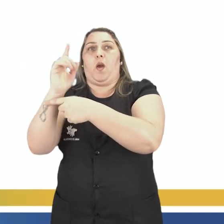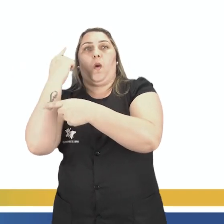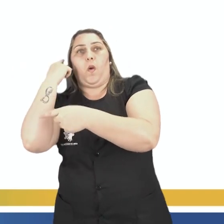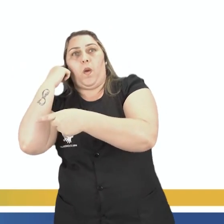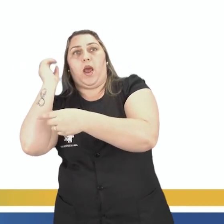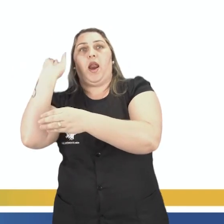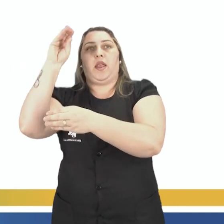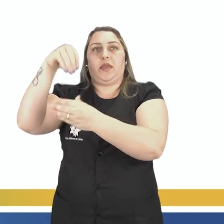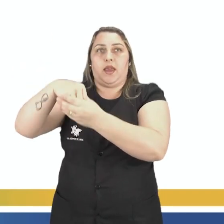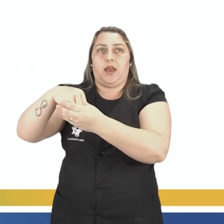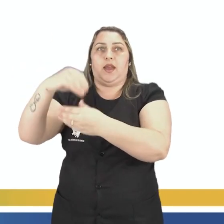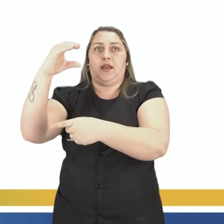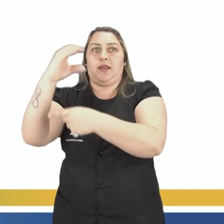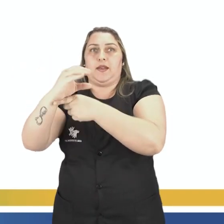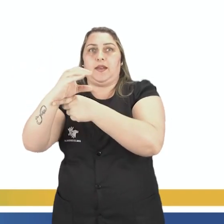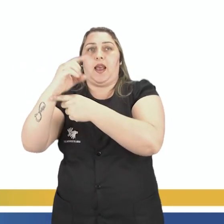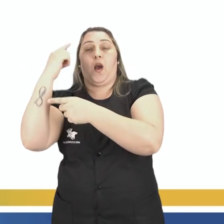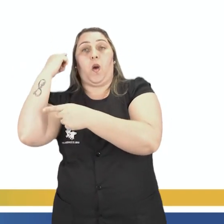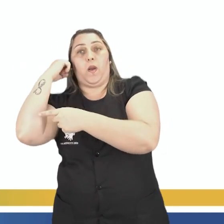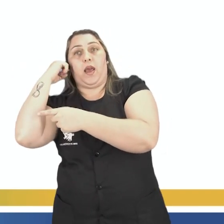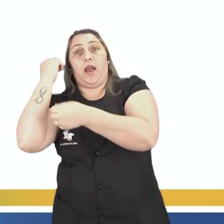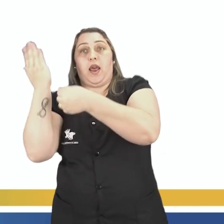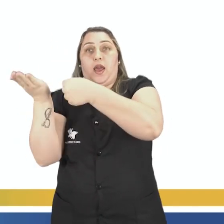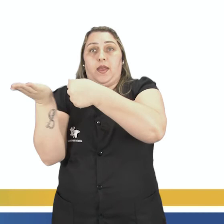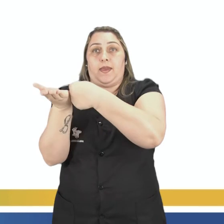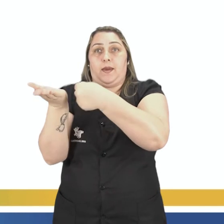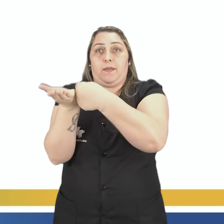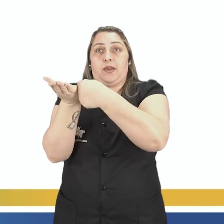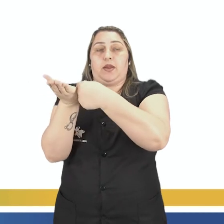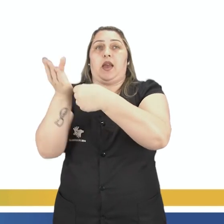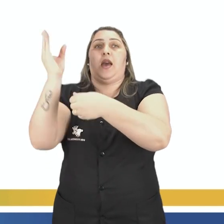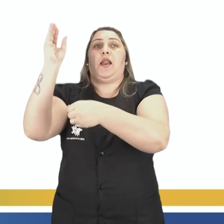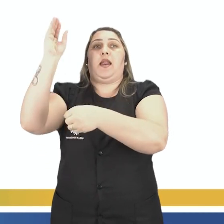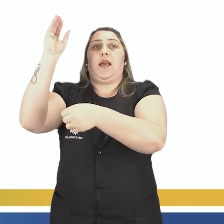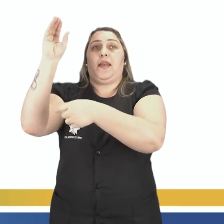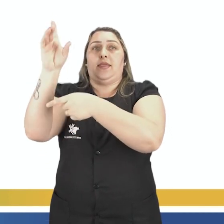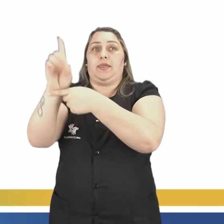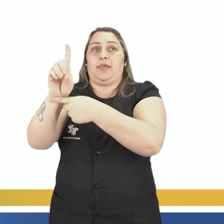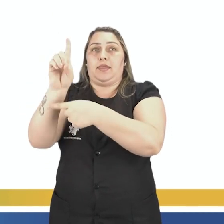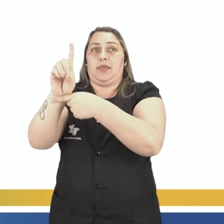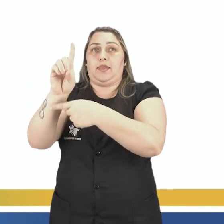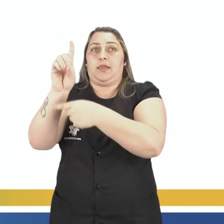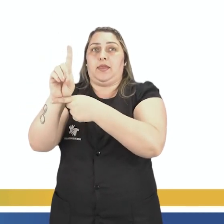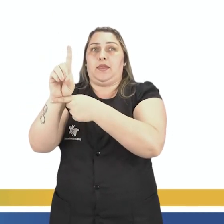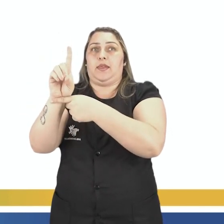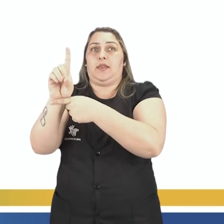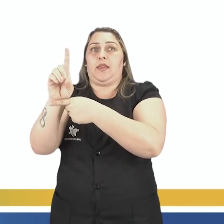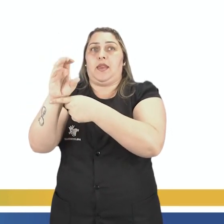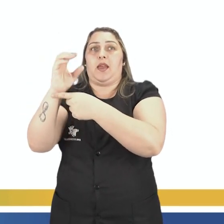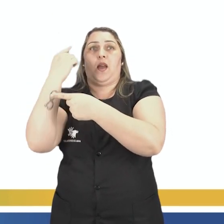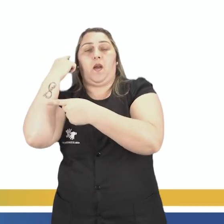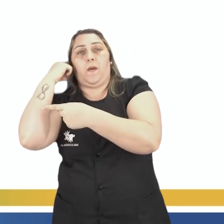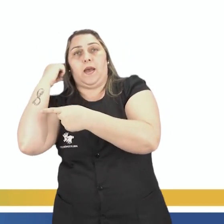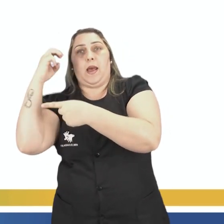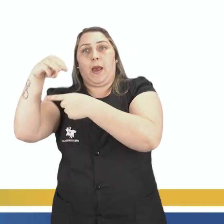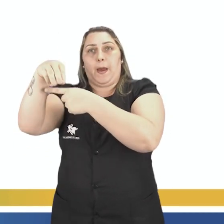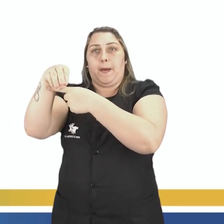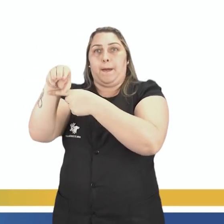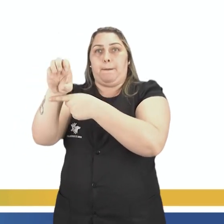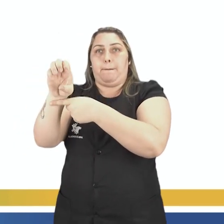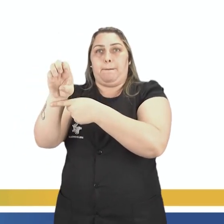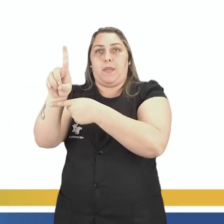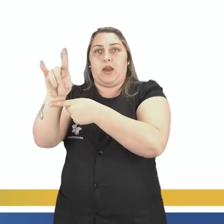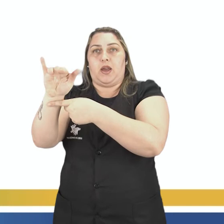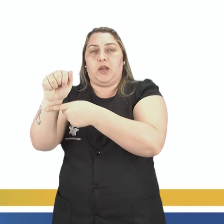interna. Na C, nós temos a orelha intermediária. Na alternativa D, nós temos a orelha